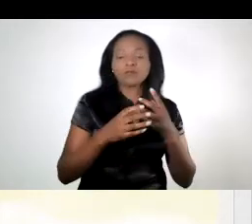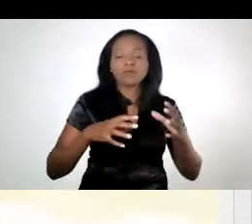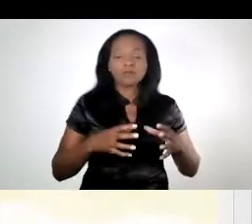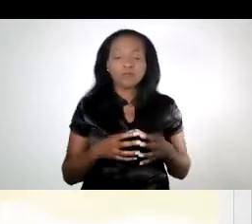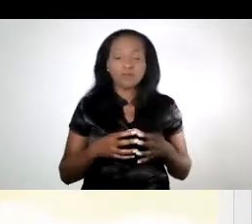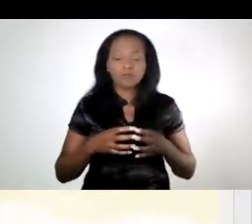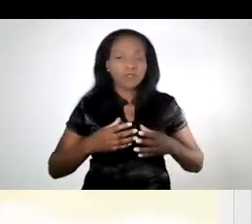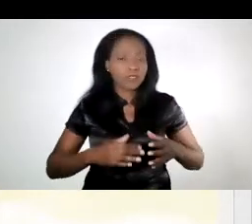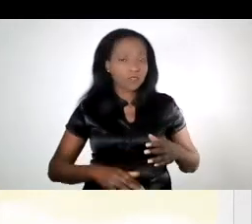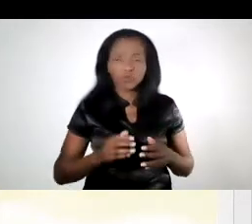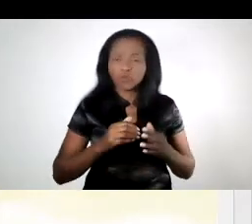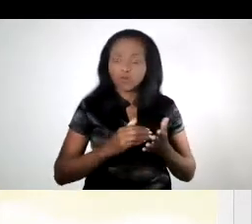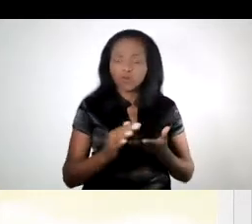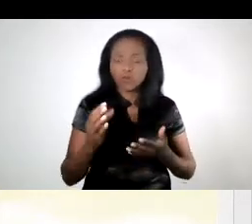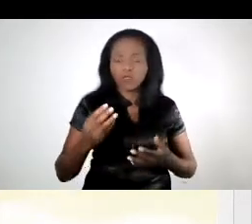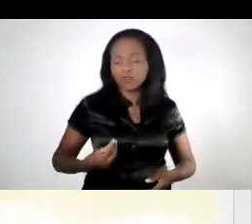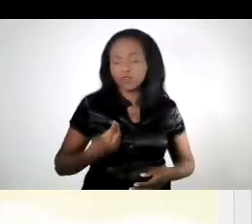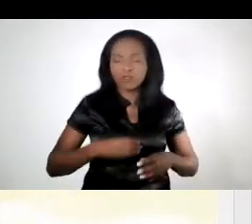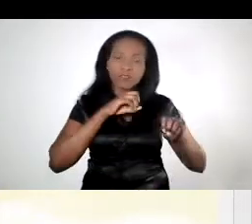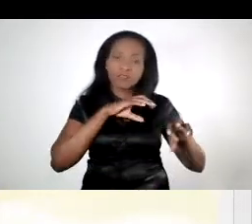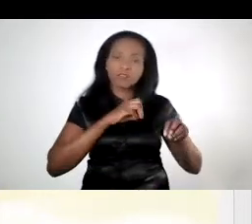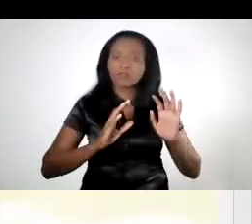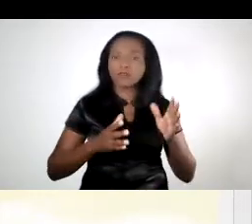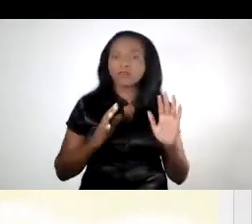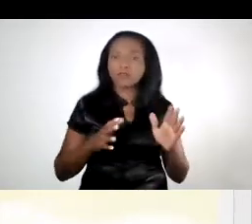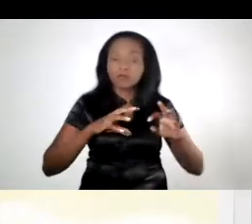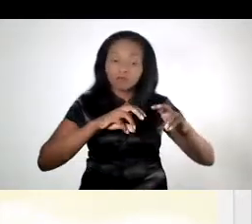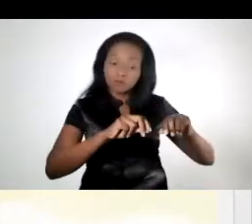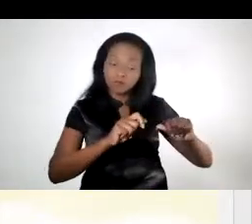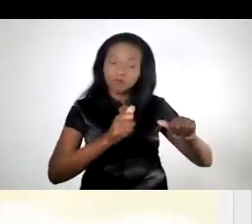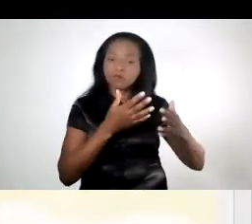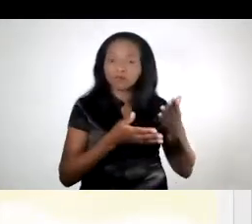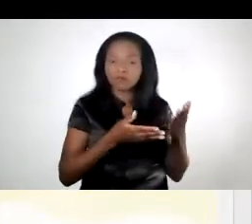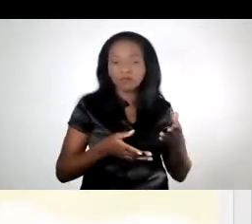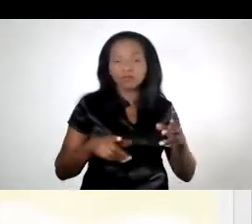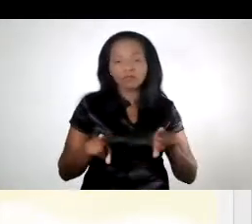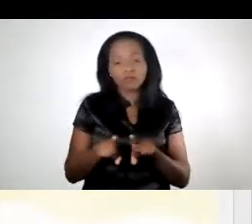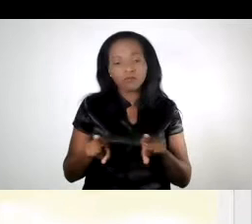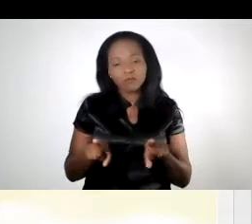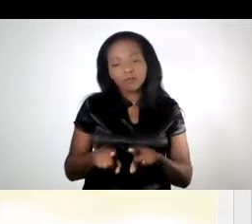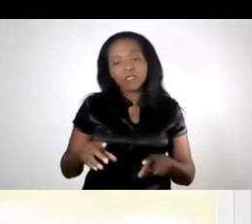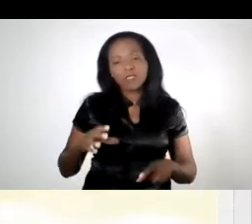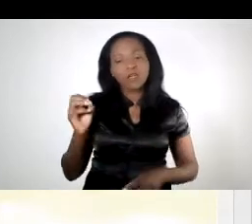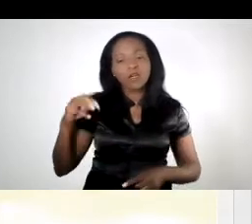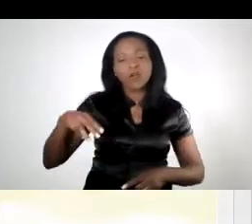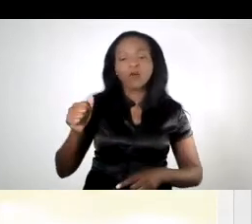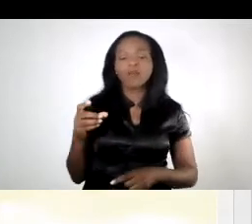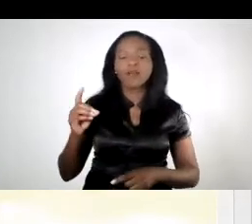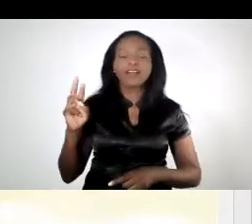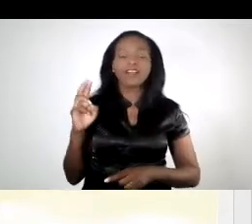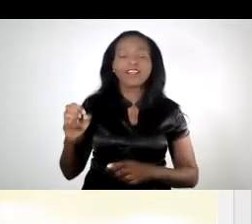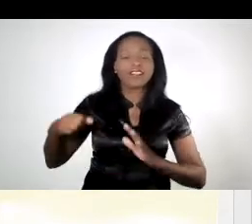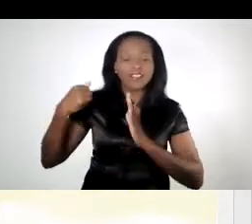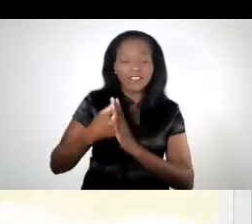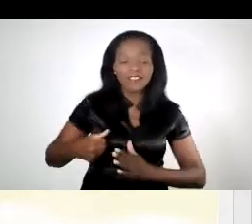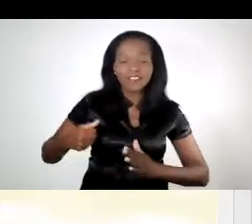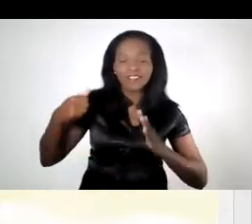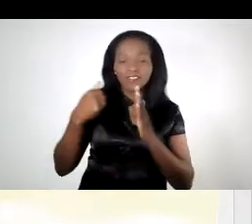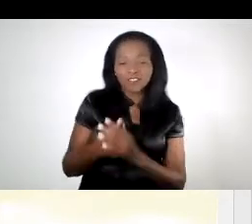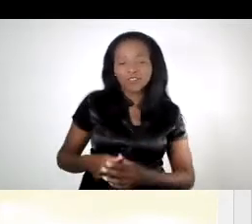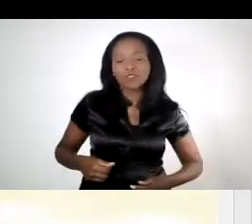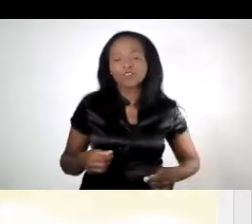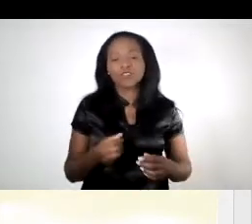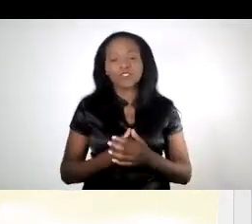mexer com a terra, assim como o compadre Território e a comadre Luta. Também ensinaram a sua